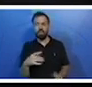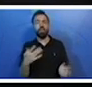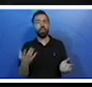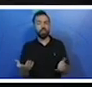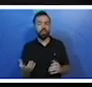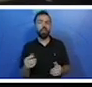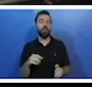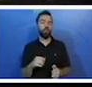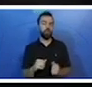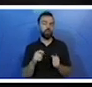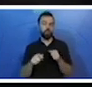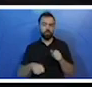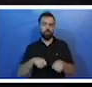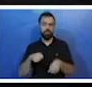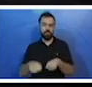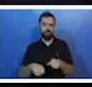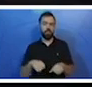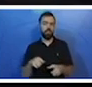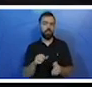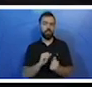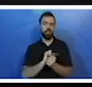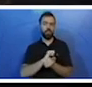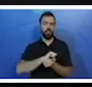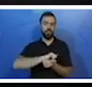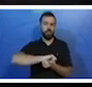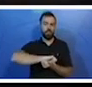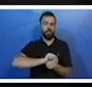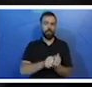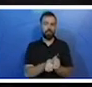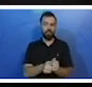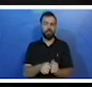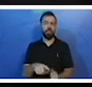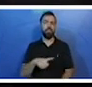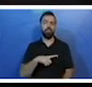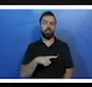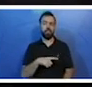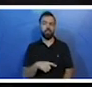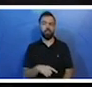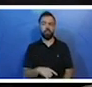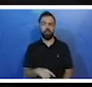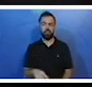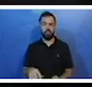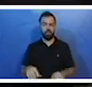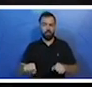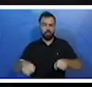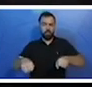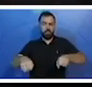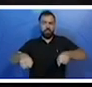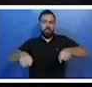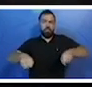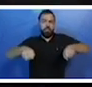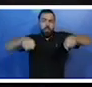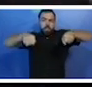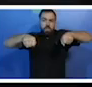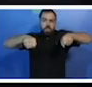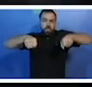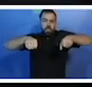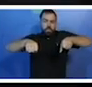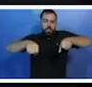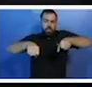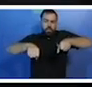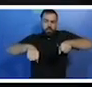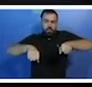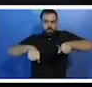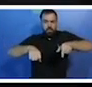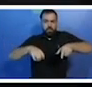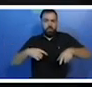mais adaptadas, né? Com o guidão mais alto, que faz com que as pessoas elas não precisem curvar-se. Então, existem bicicletas para cada tipo de